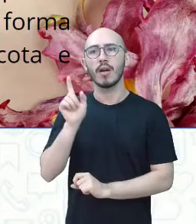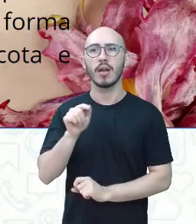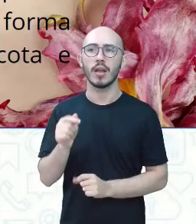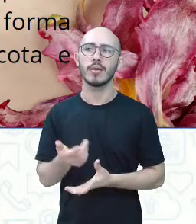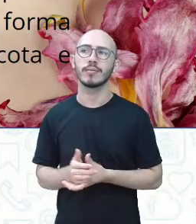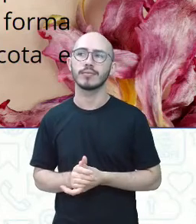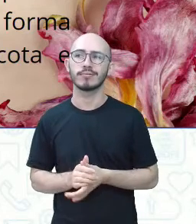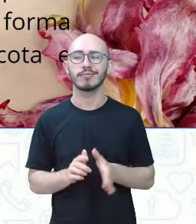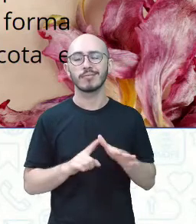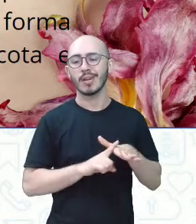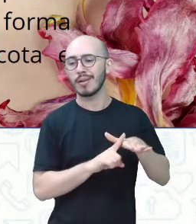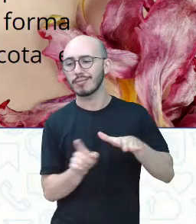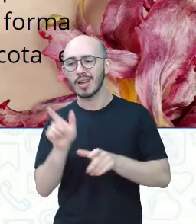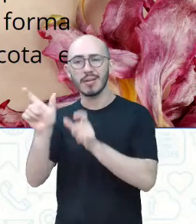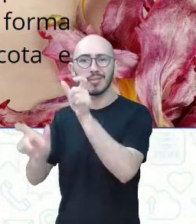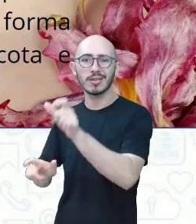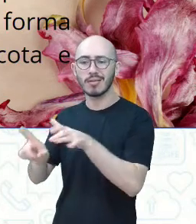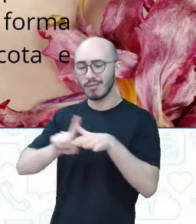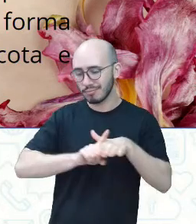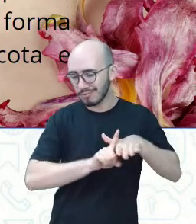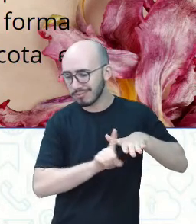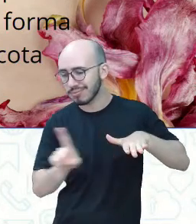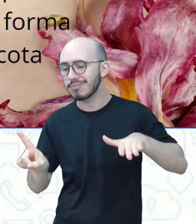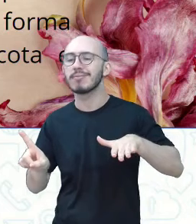a exclusão desses indivíduos